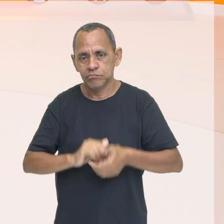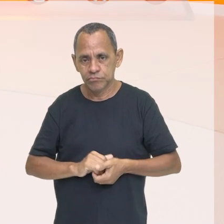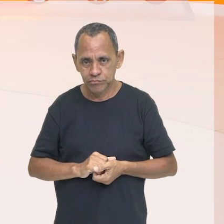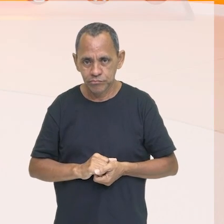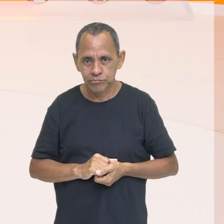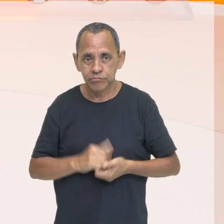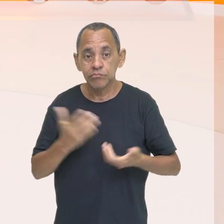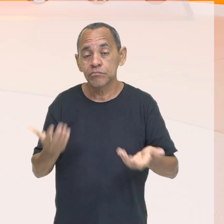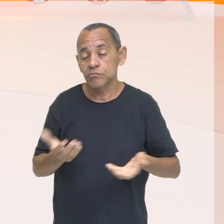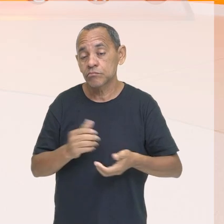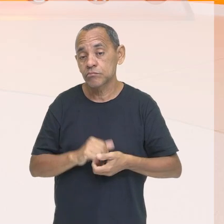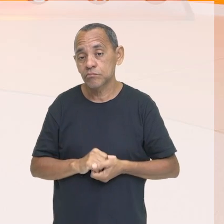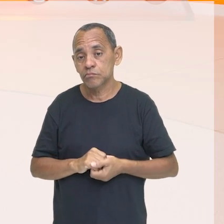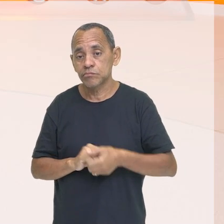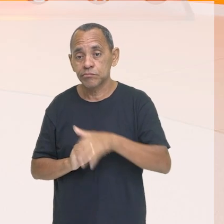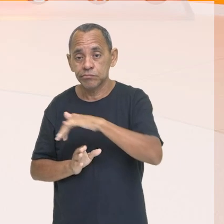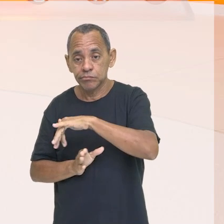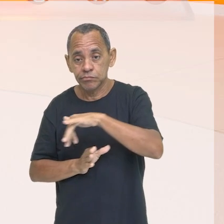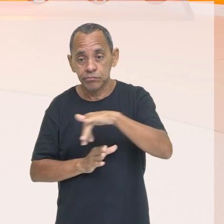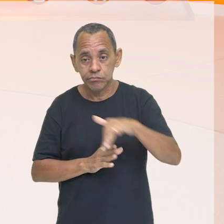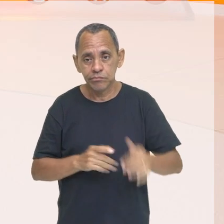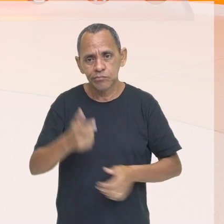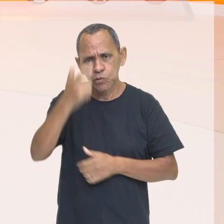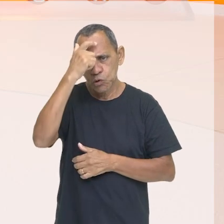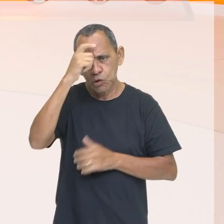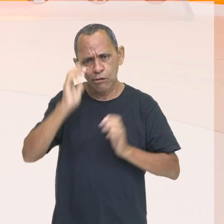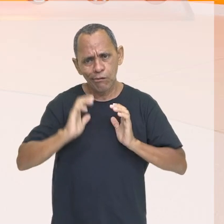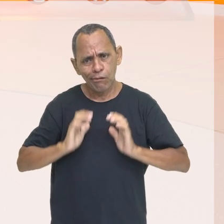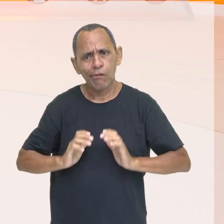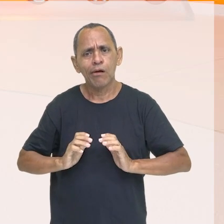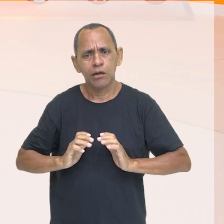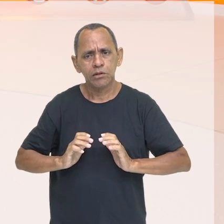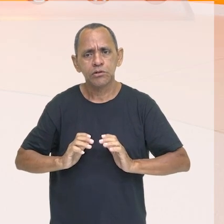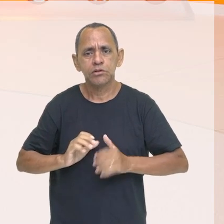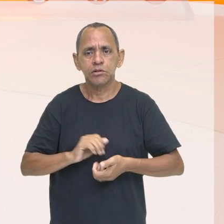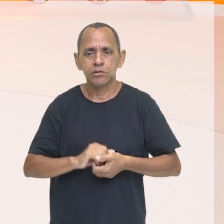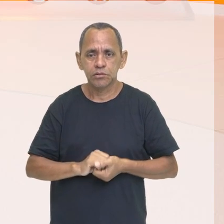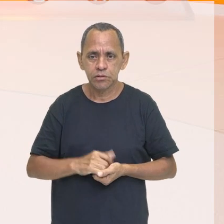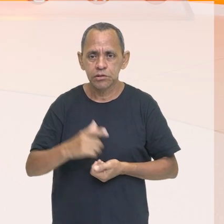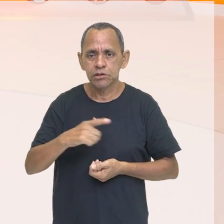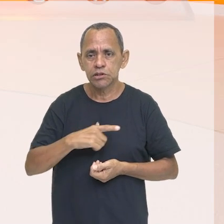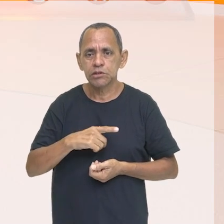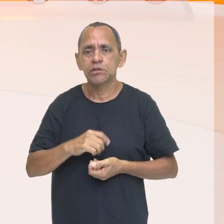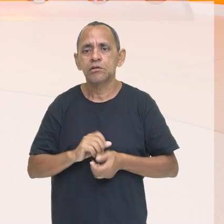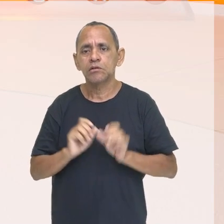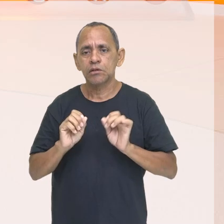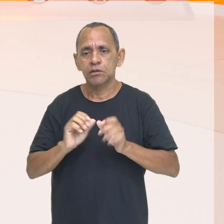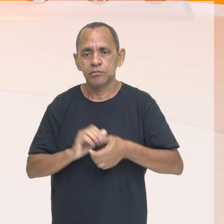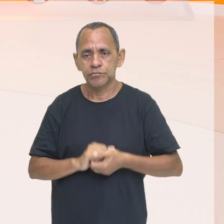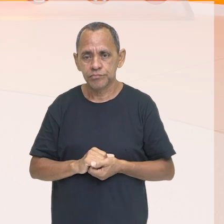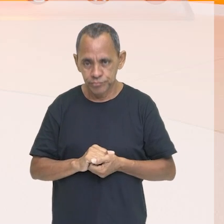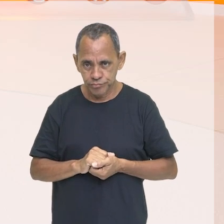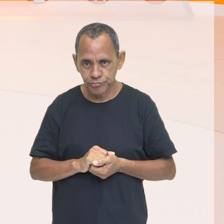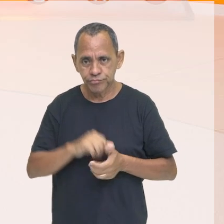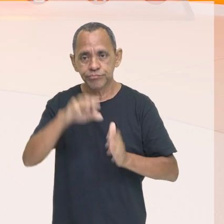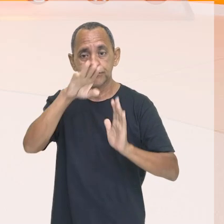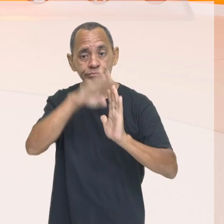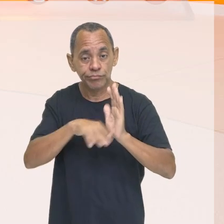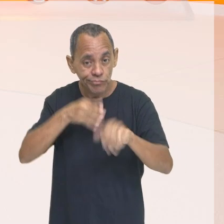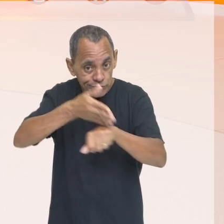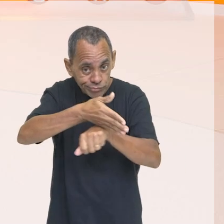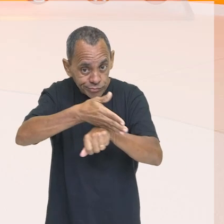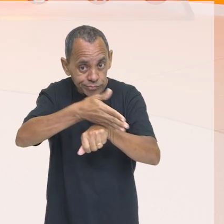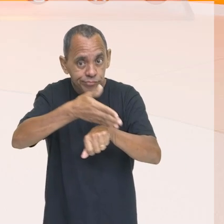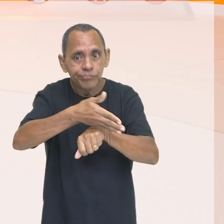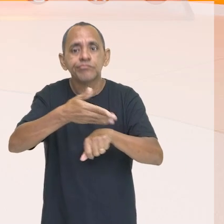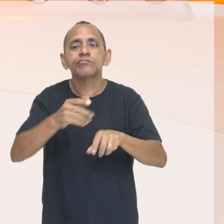Então, cidadania é uma condição que permite a participação, né, de todos como